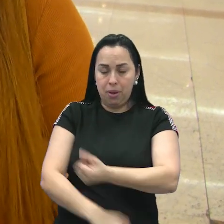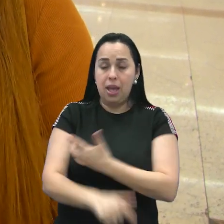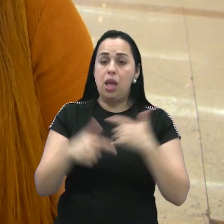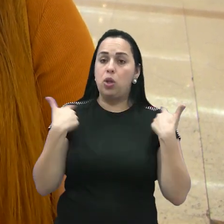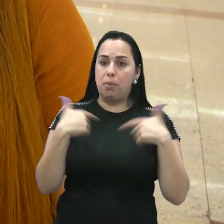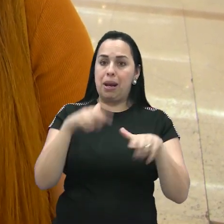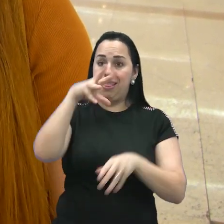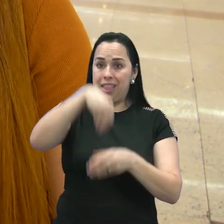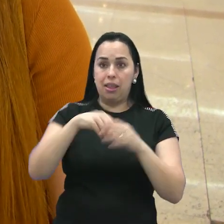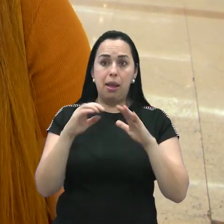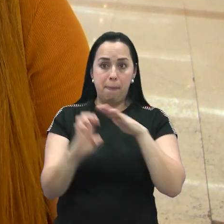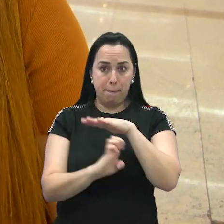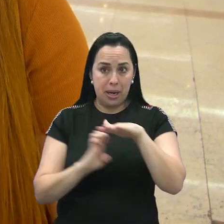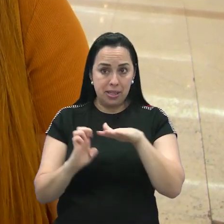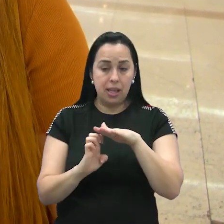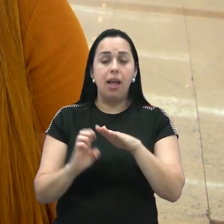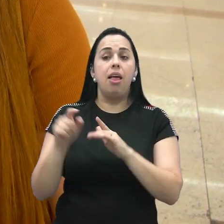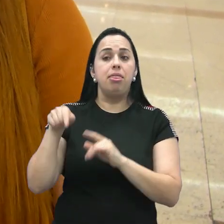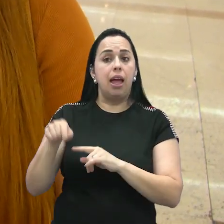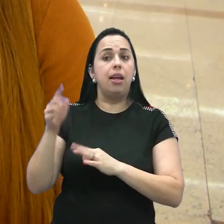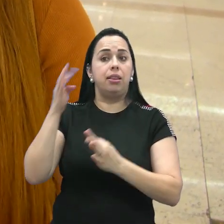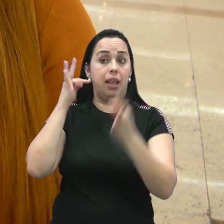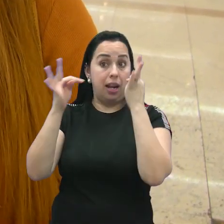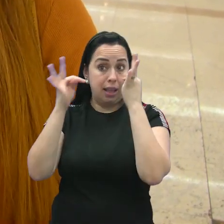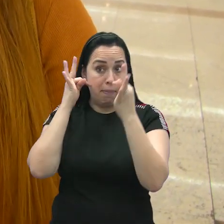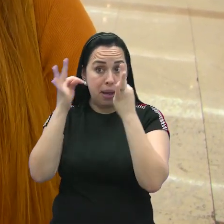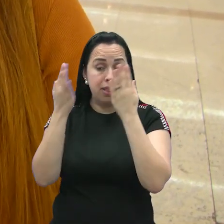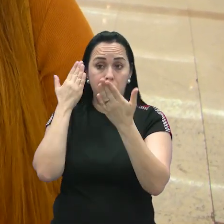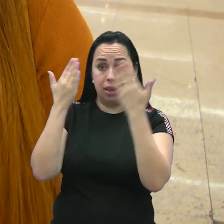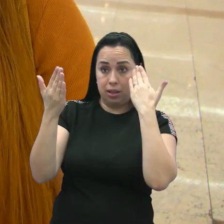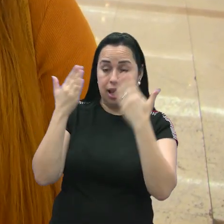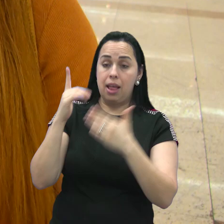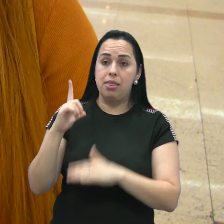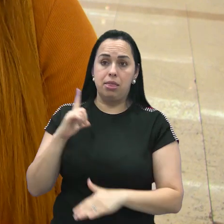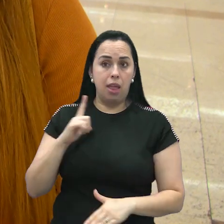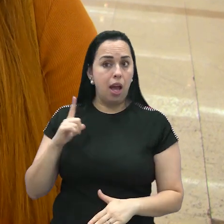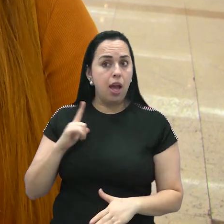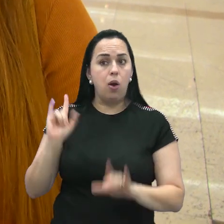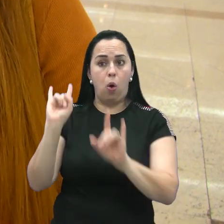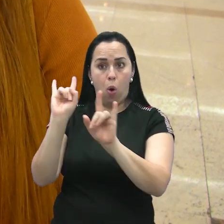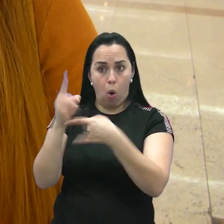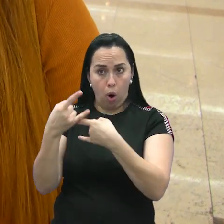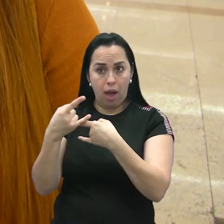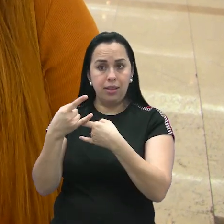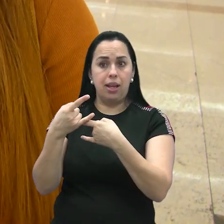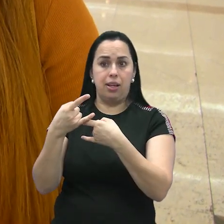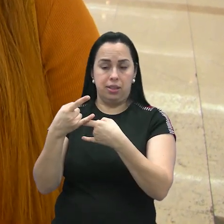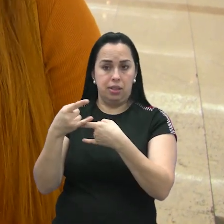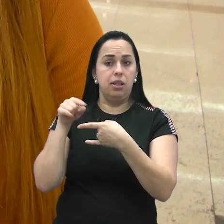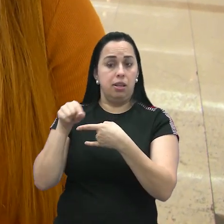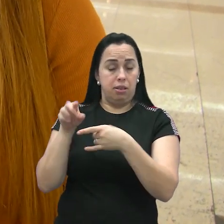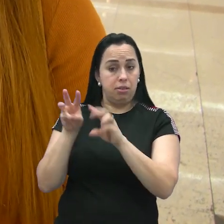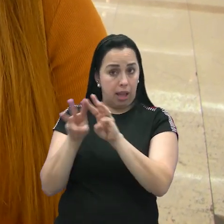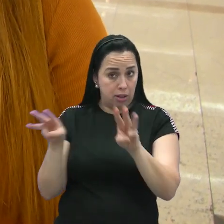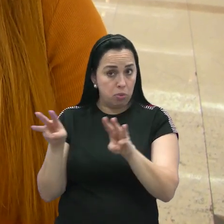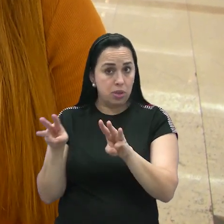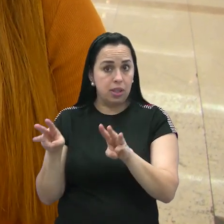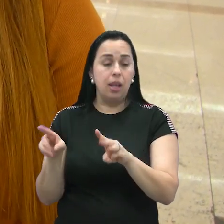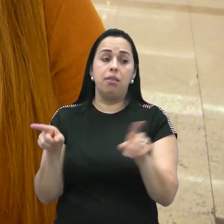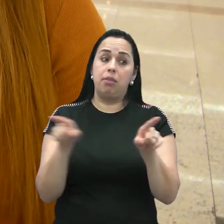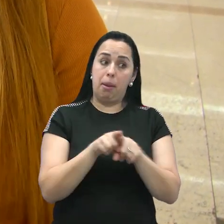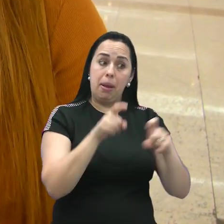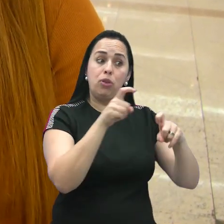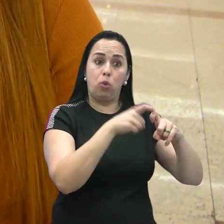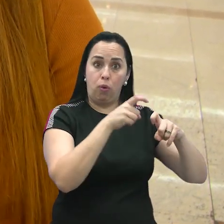numa empresa onde eles dão apoio pra gente de terapia, então você tem uma sessão de terapia por semana para fazer numa plataforma